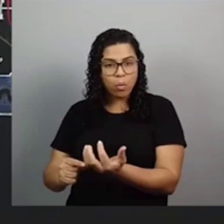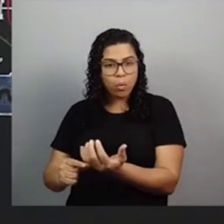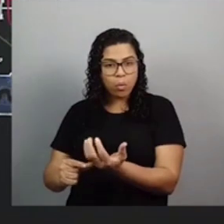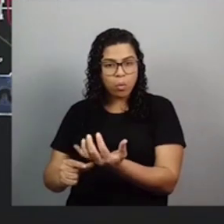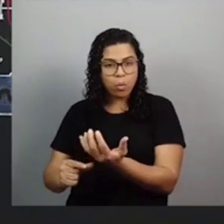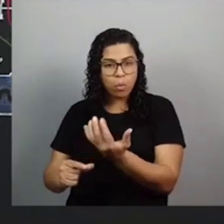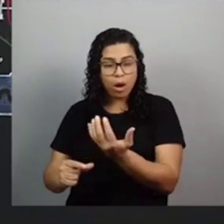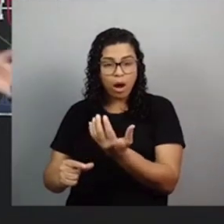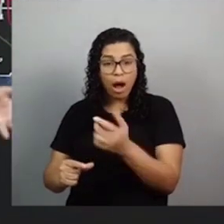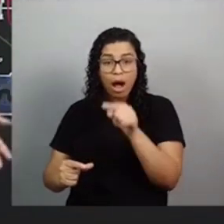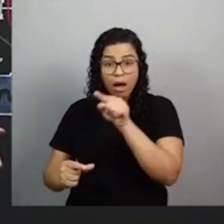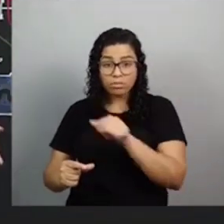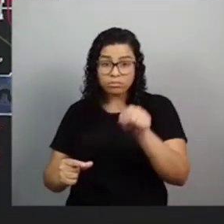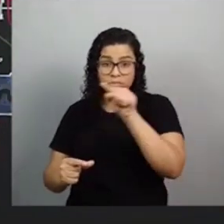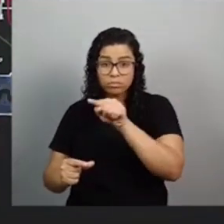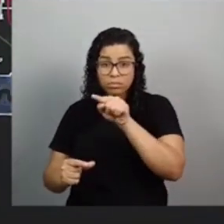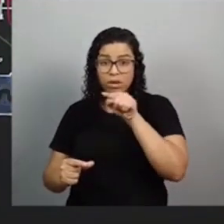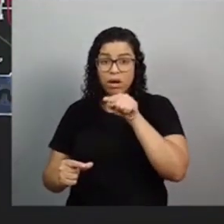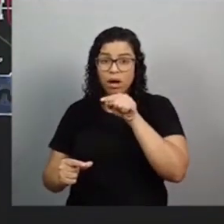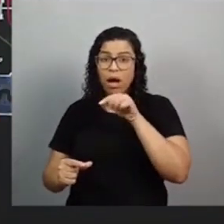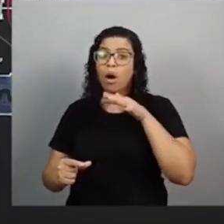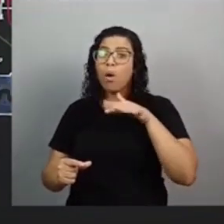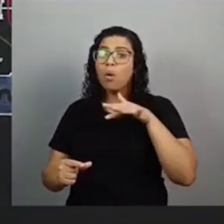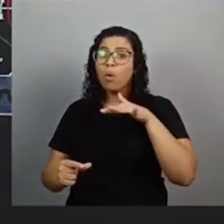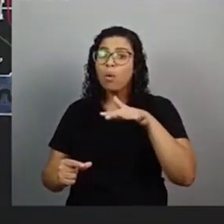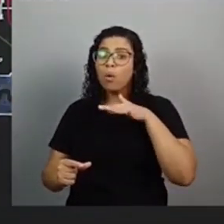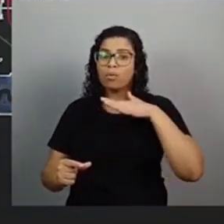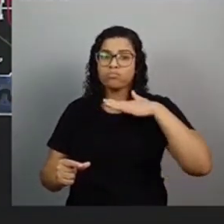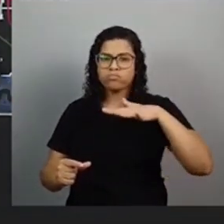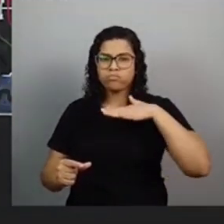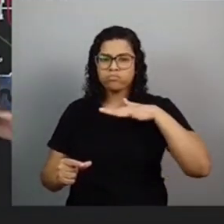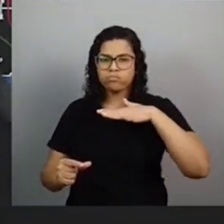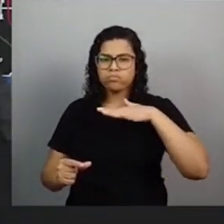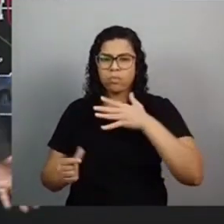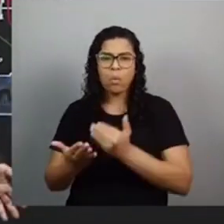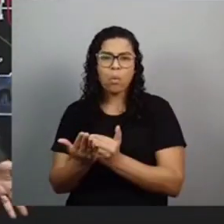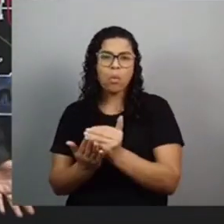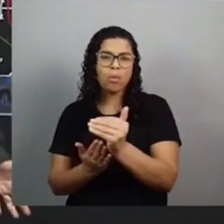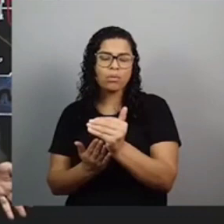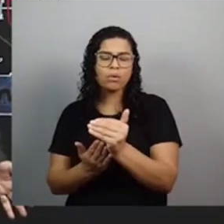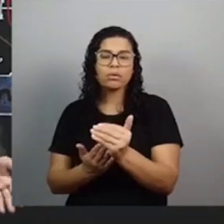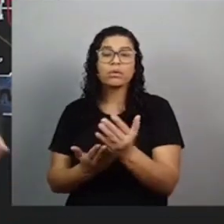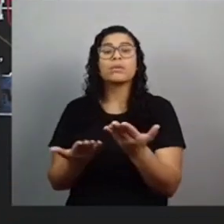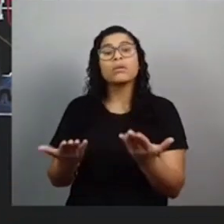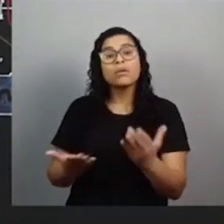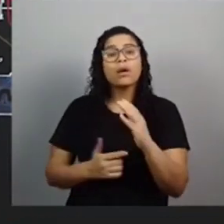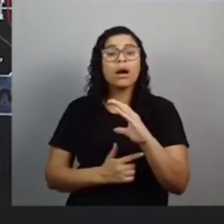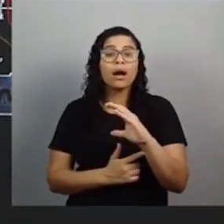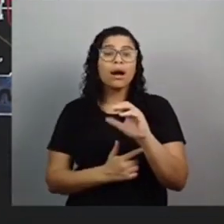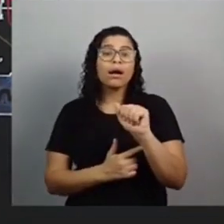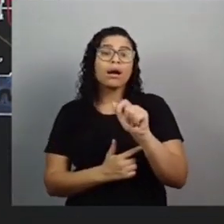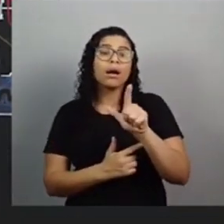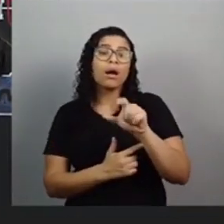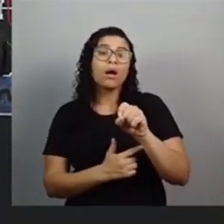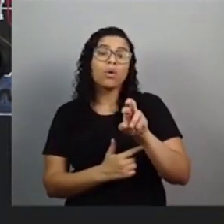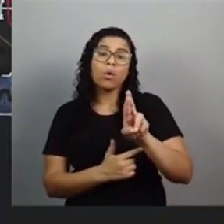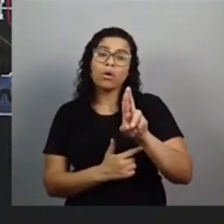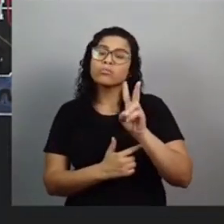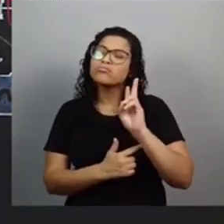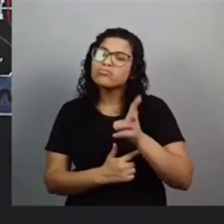algo vai ser movido, algo vai ser deslocado. Sendo que esse calor, ele nunca é totalmente aproveitado. A